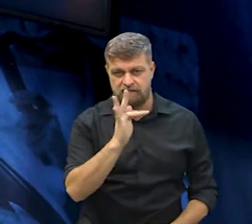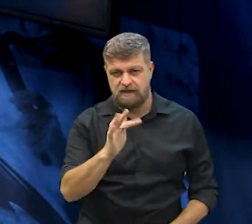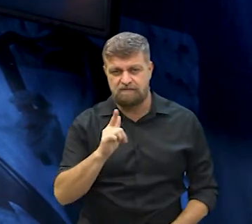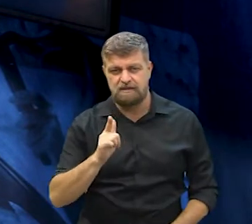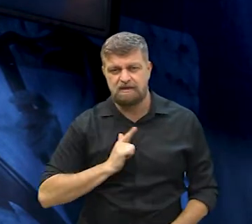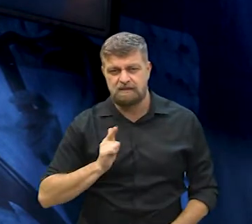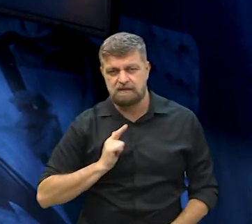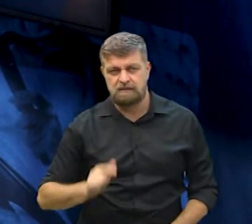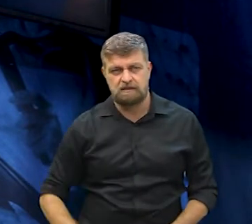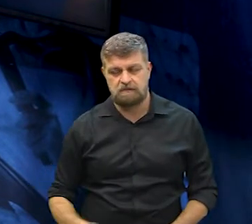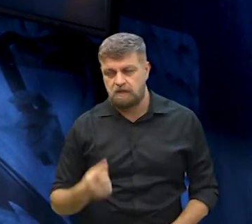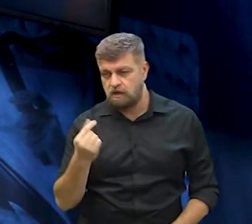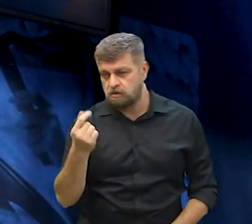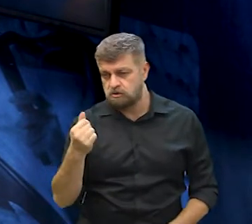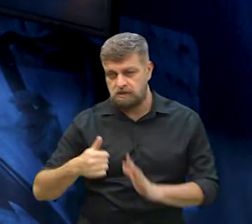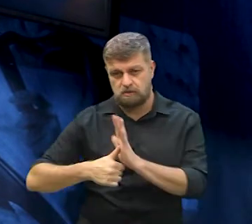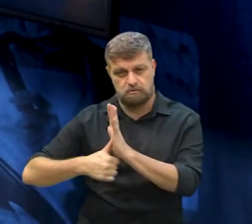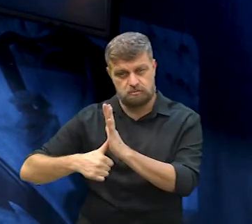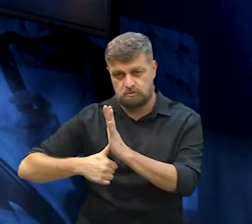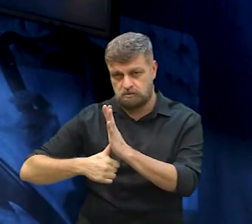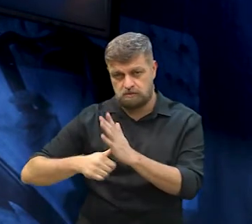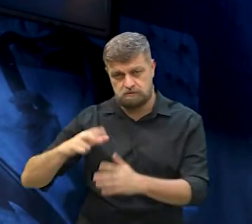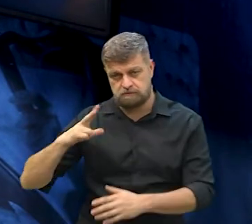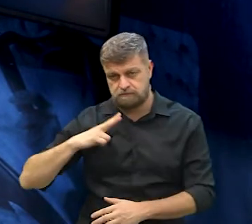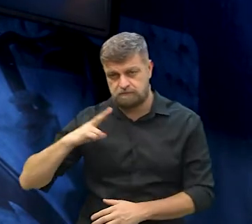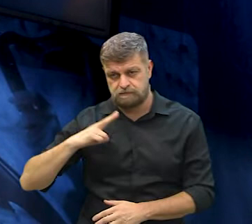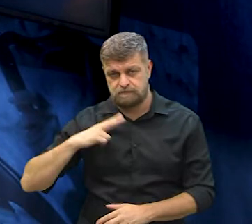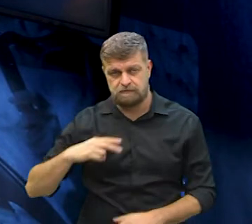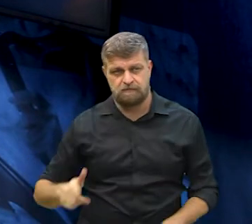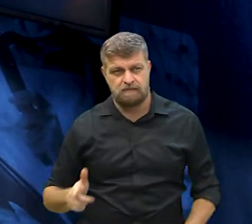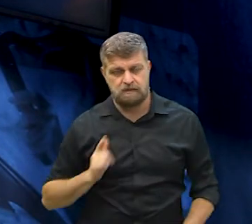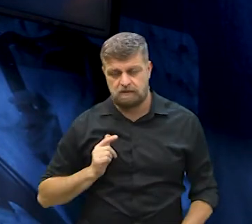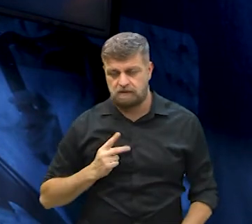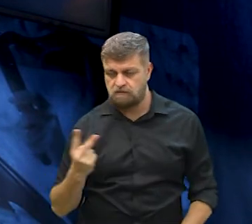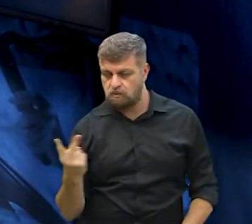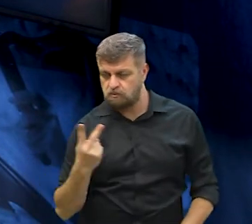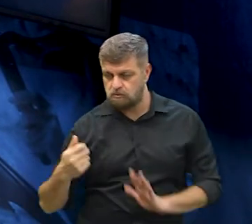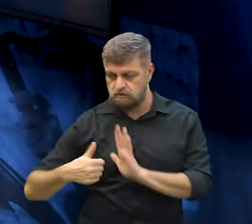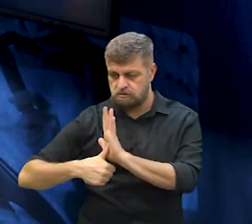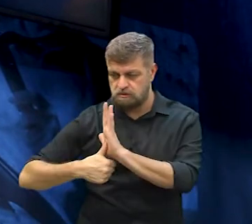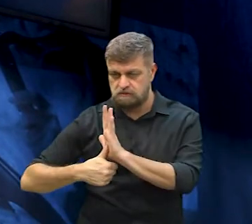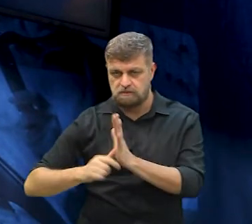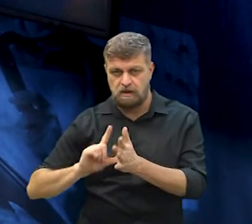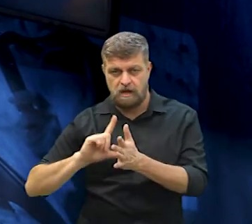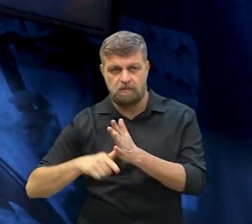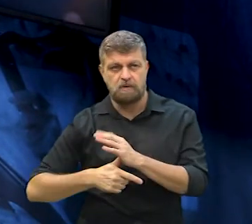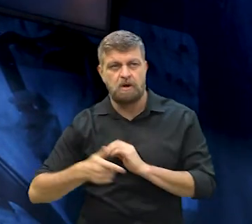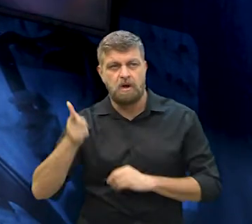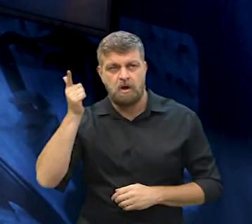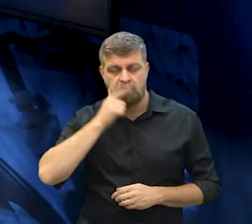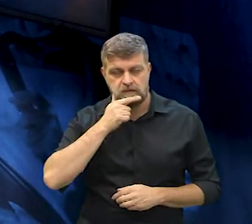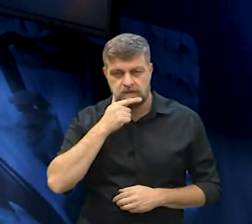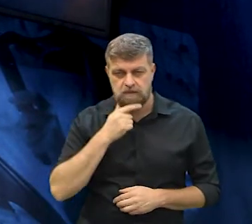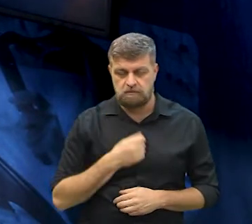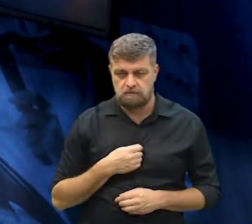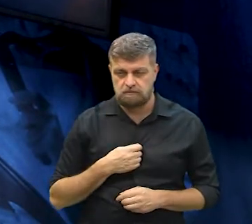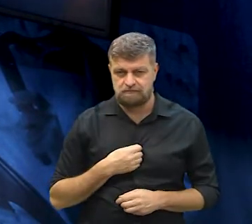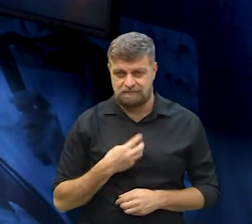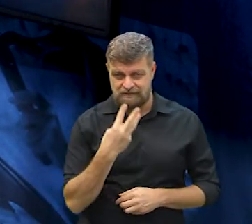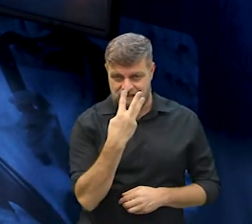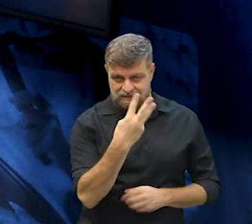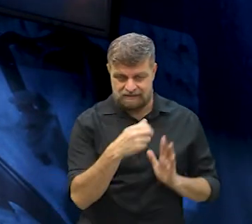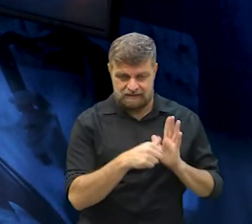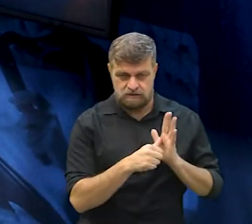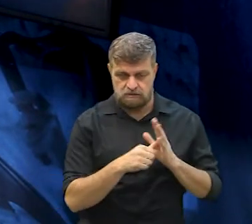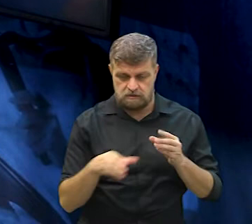FF, basicamente foram dos sócios, né? Então, o aporte dos 2 sócios. Depois a gente colocou outros